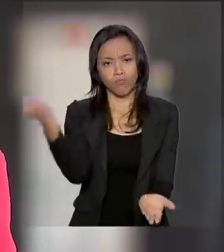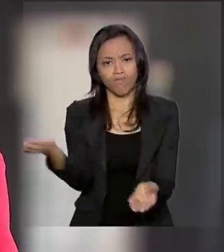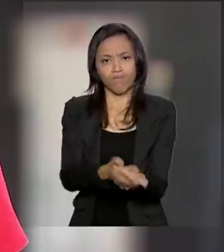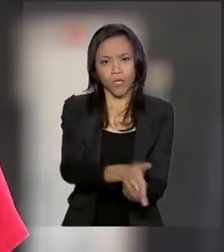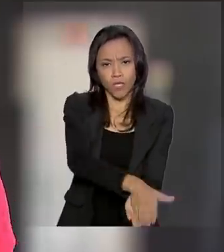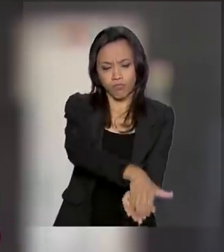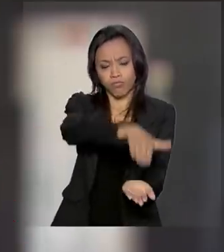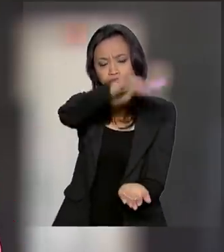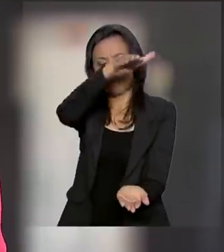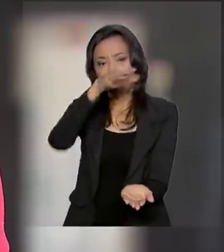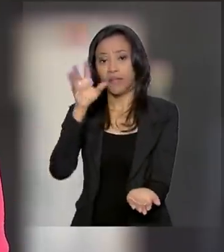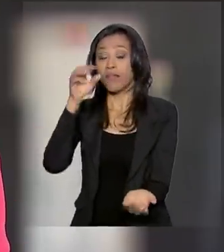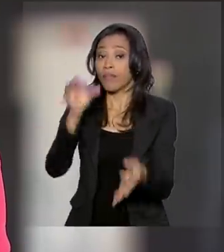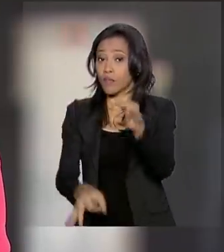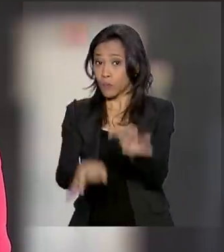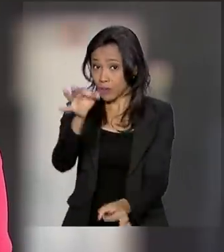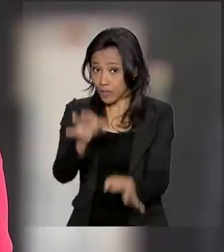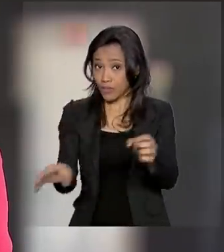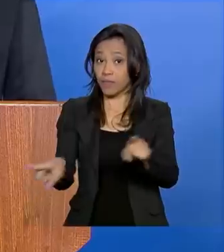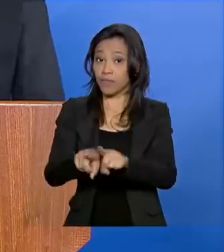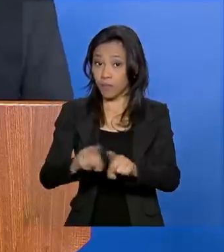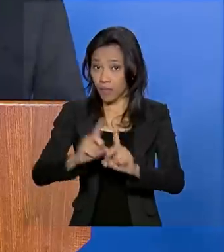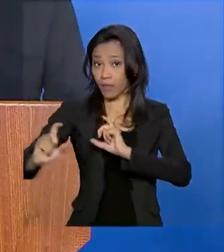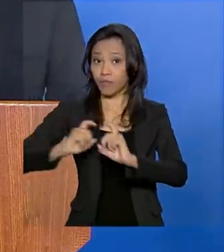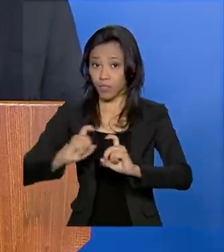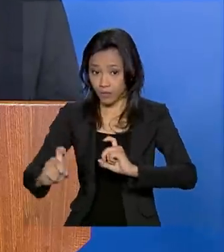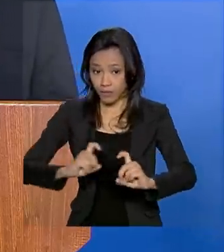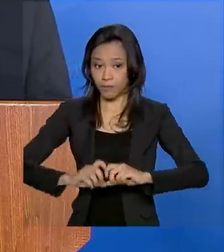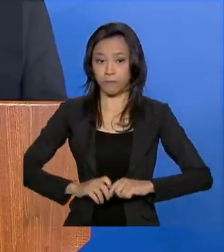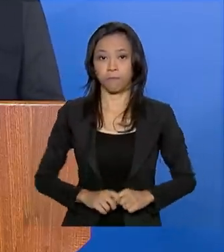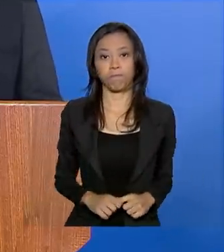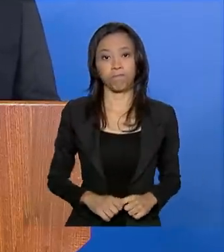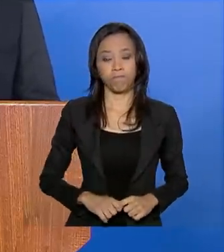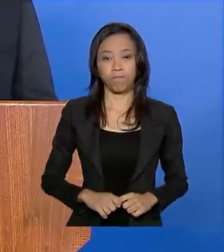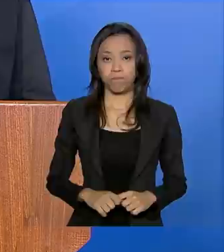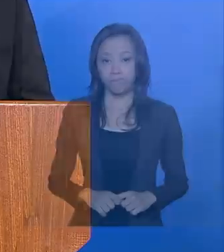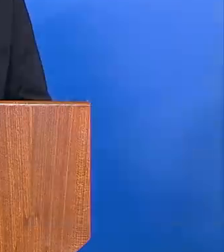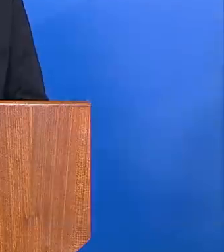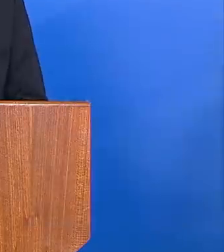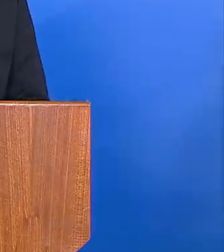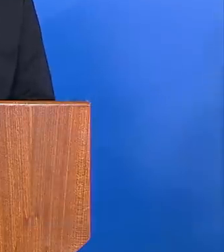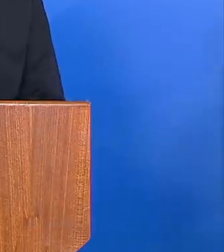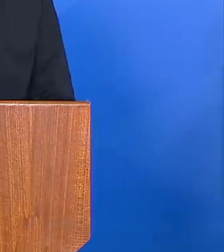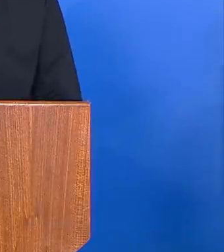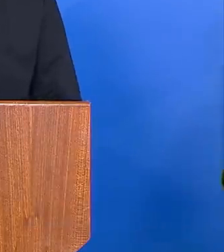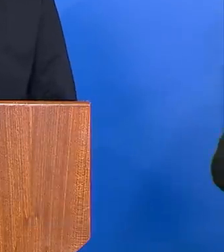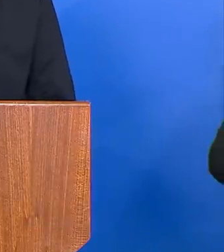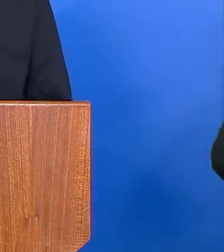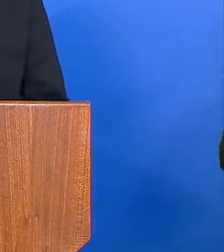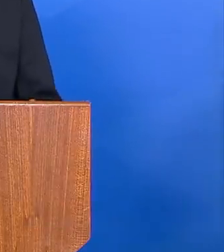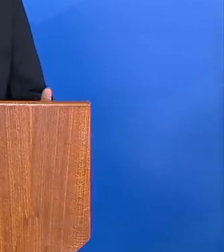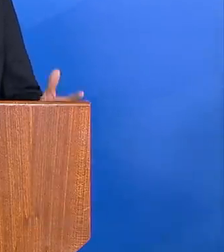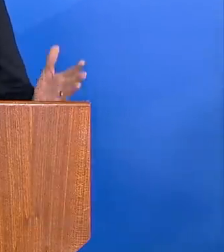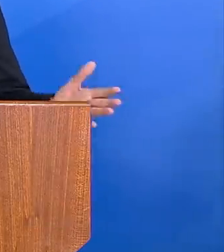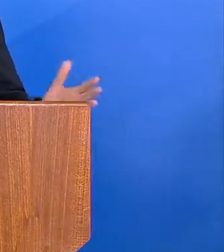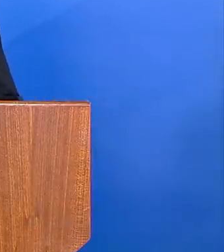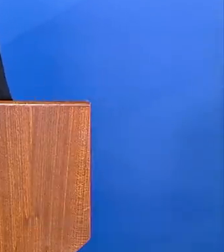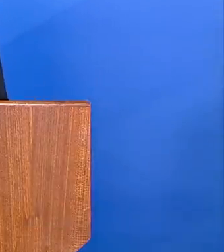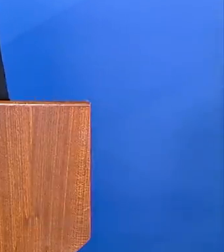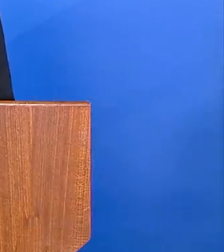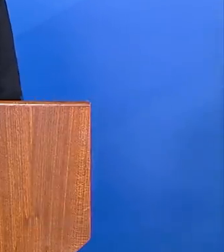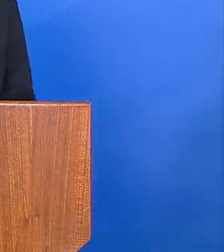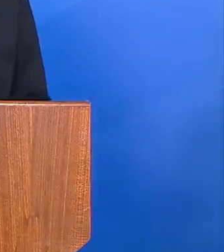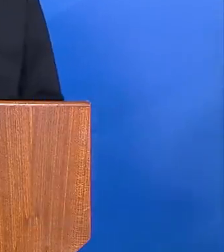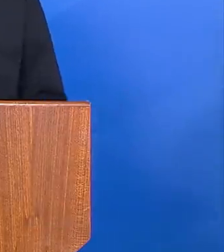justiça e na esfera administrativa. É mais uma medida desse governo, que trabalha em